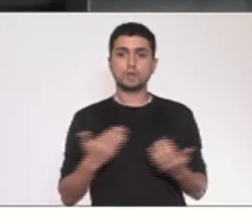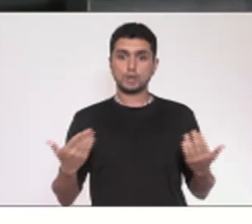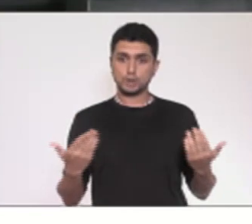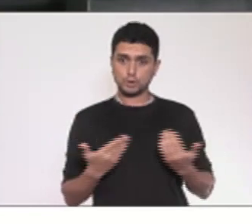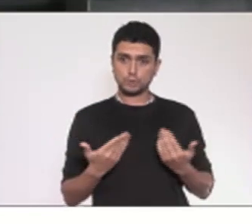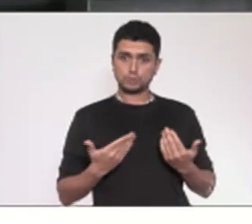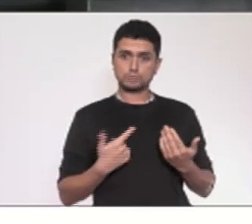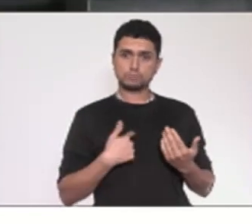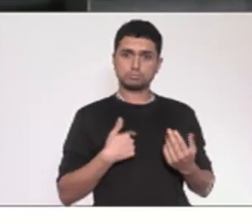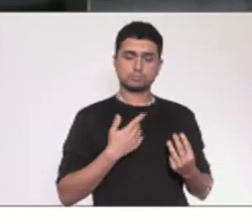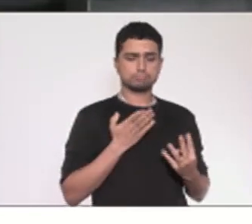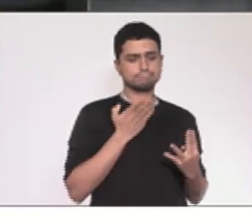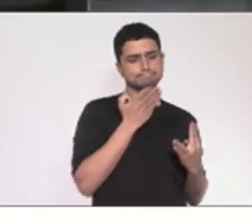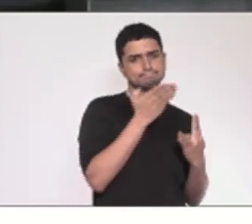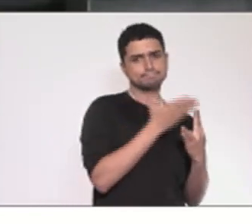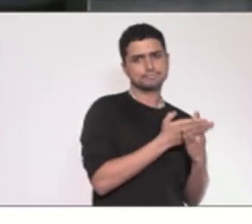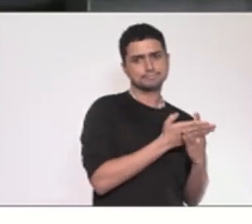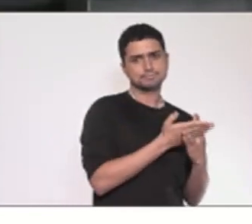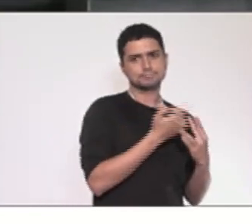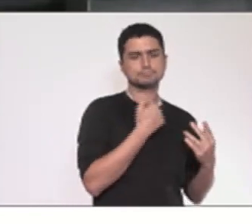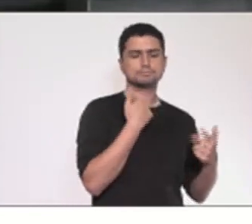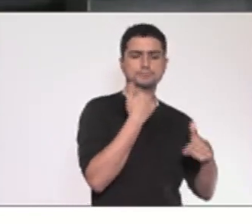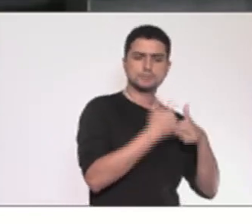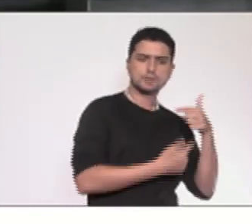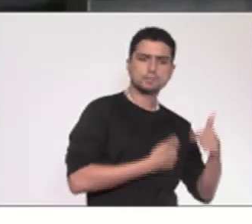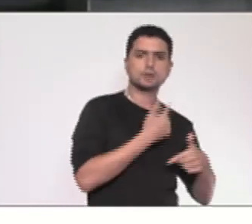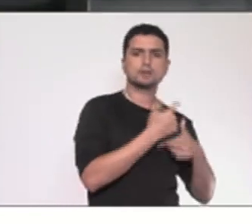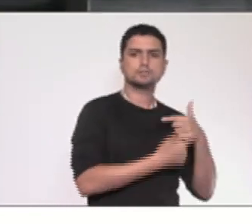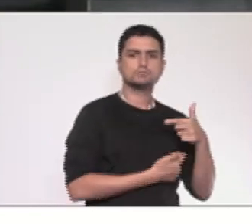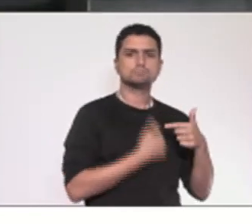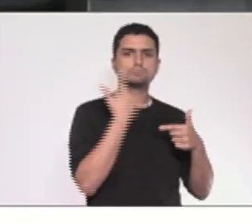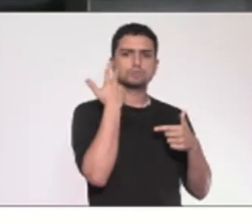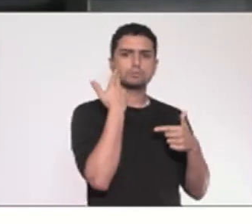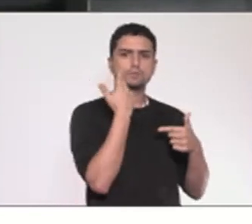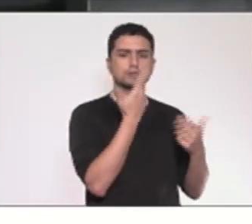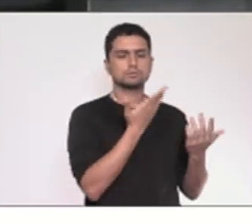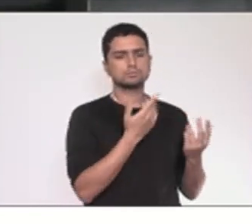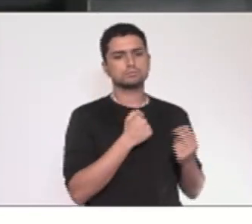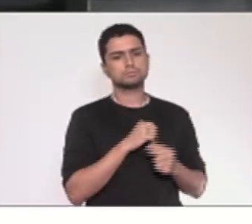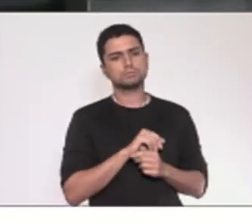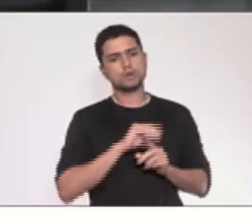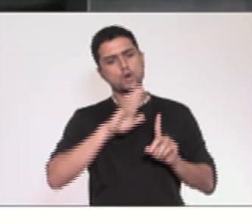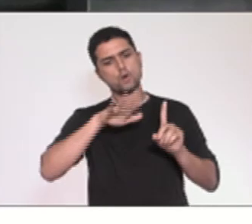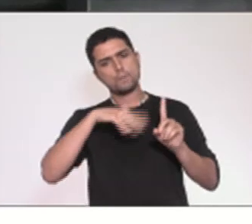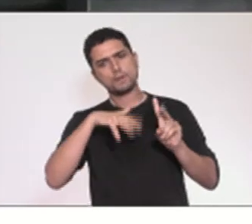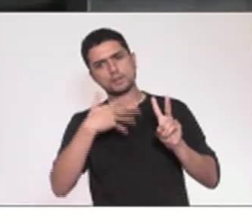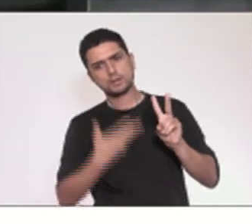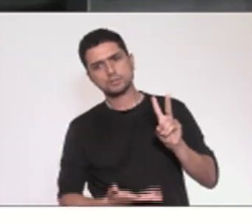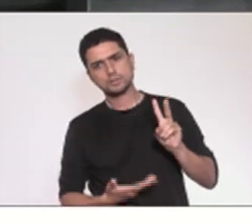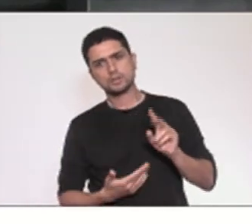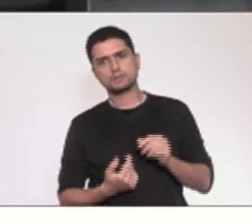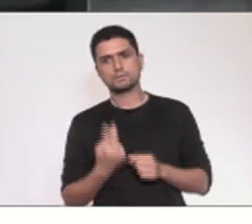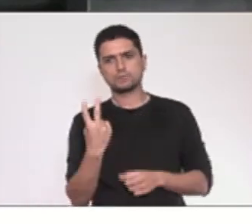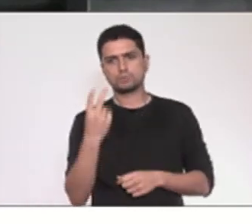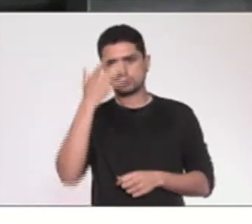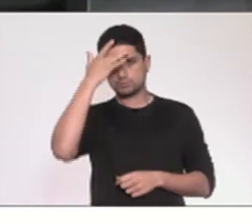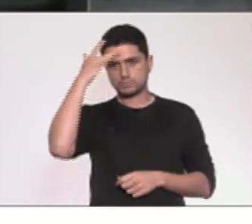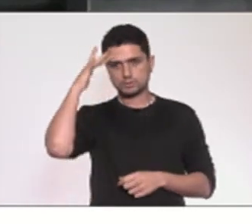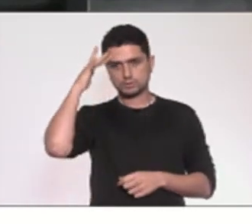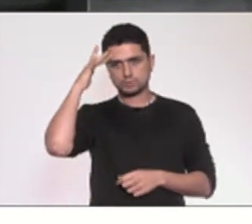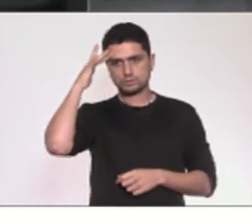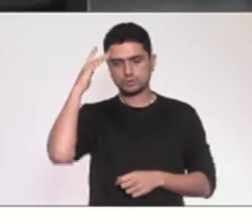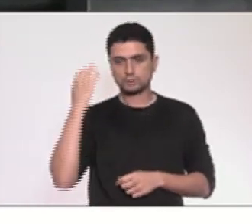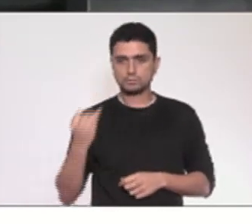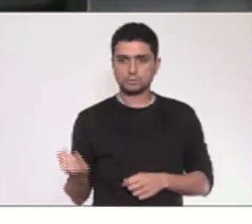para homenagear duas figuras singulares do nosso Estado. Começar pelo nosso